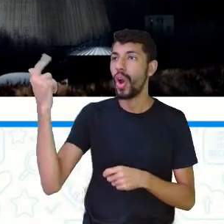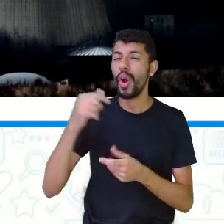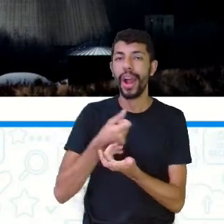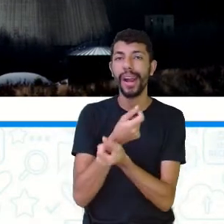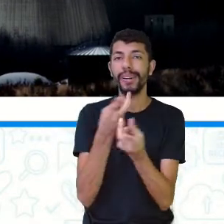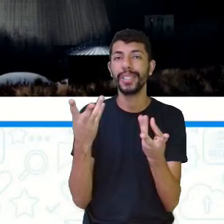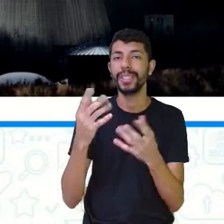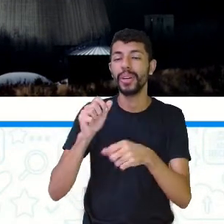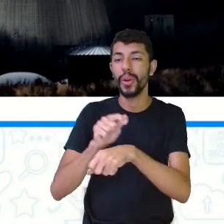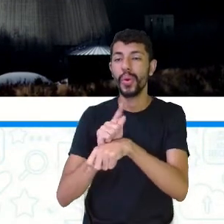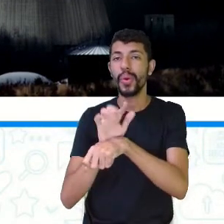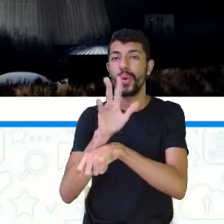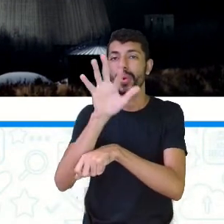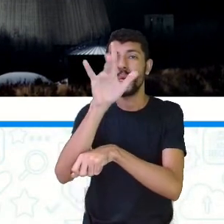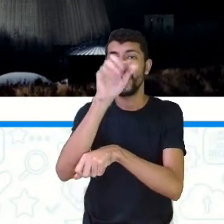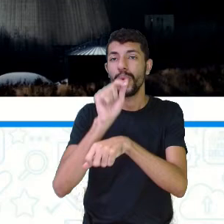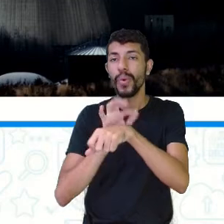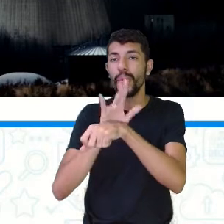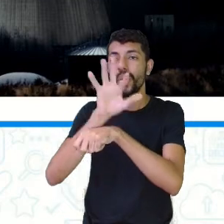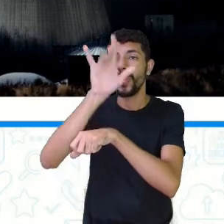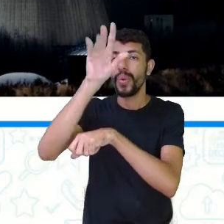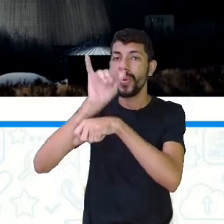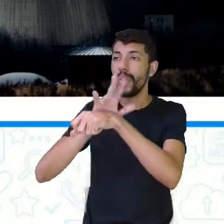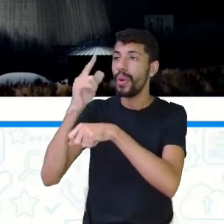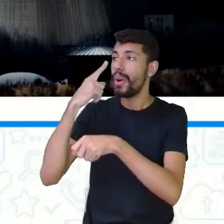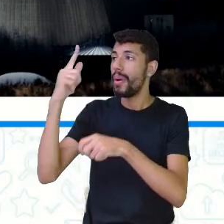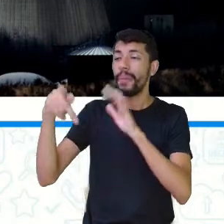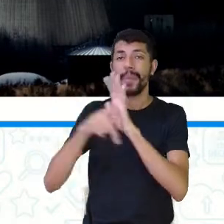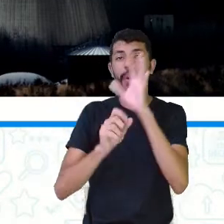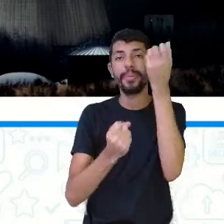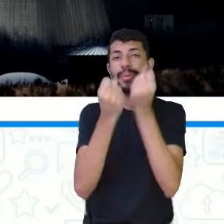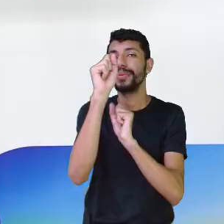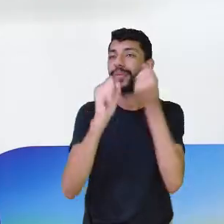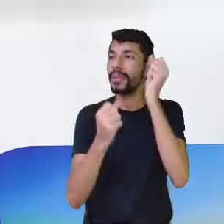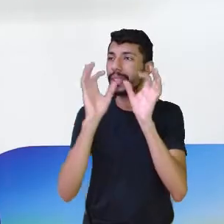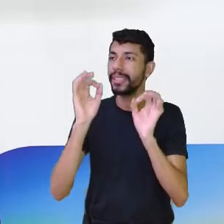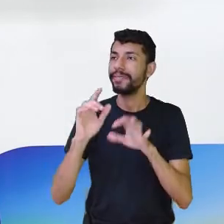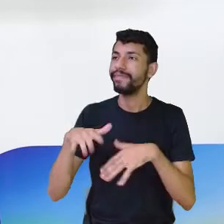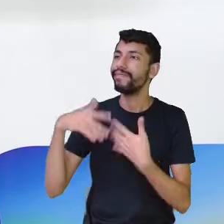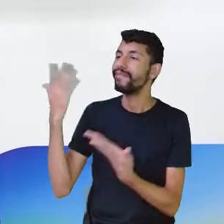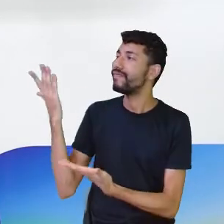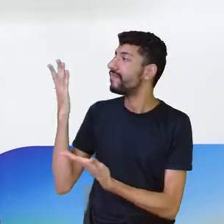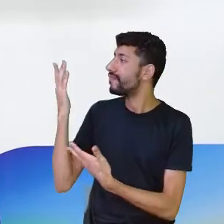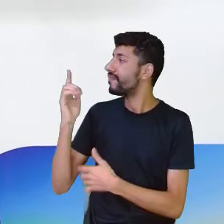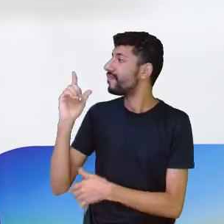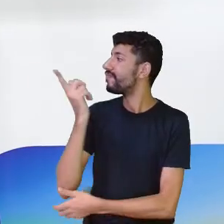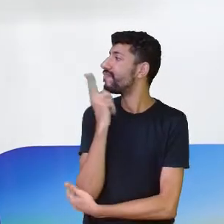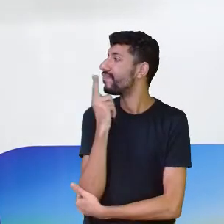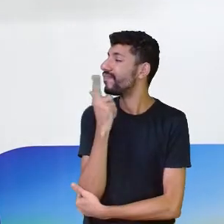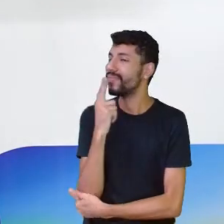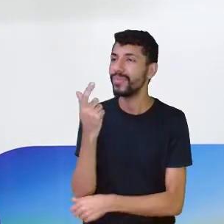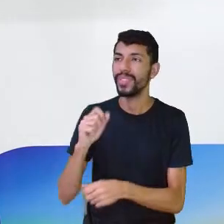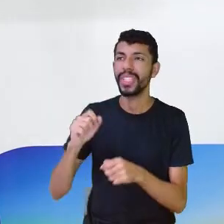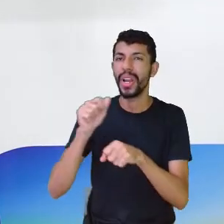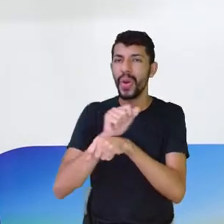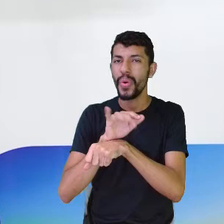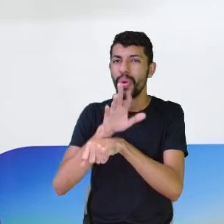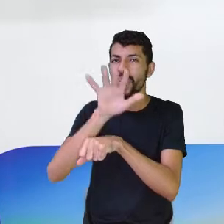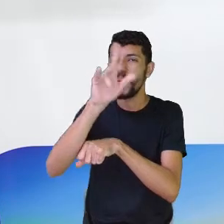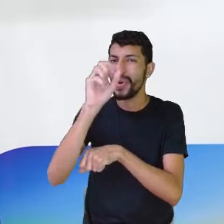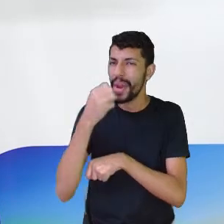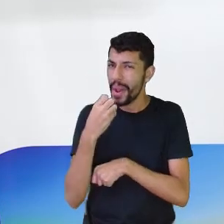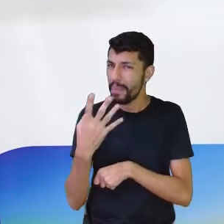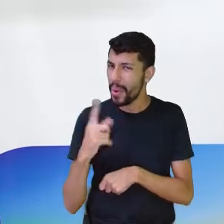que está saindo aí dessa fábrica. E será que essa fumaça faz bem